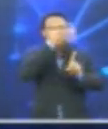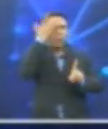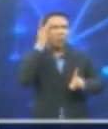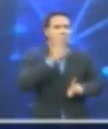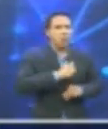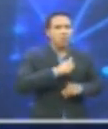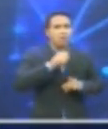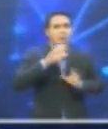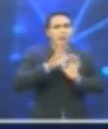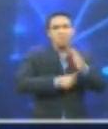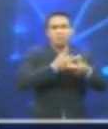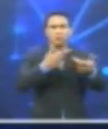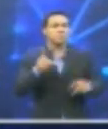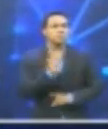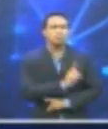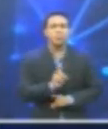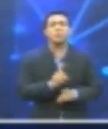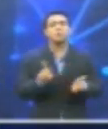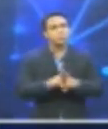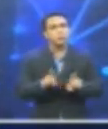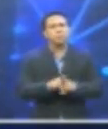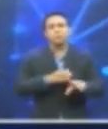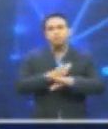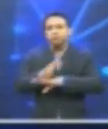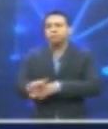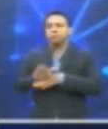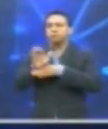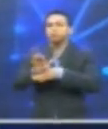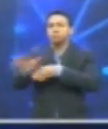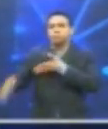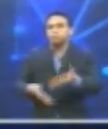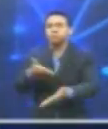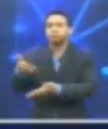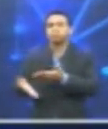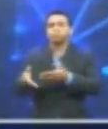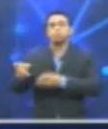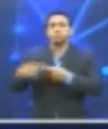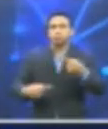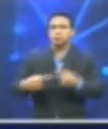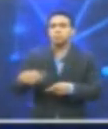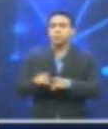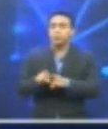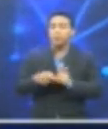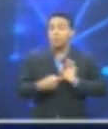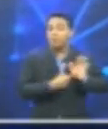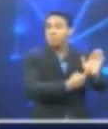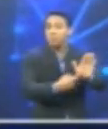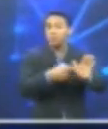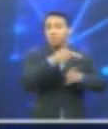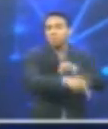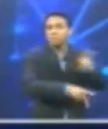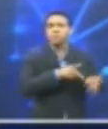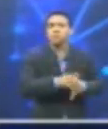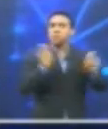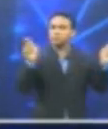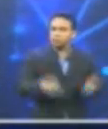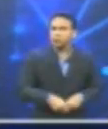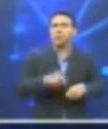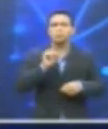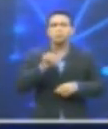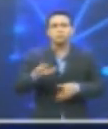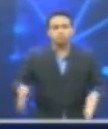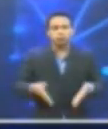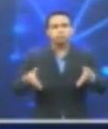criminoso, mas também com serviços públicos e políticas públicas, poder mostrar ao cidadão que vale a pena com educação,